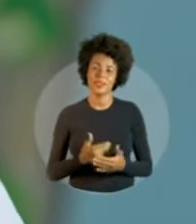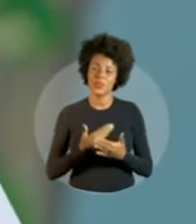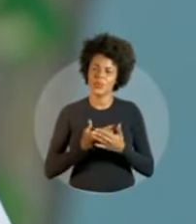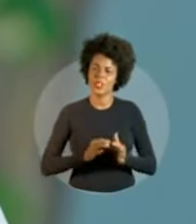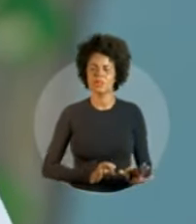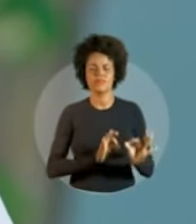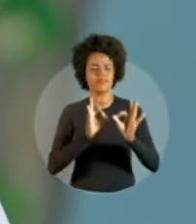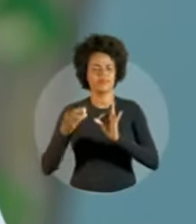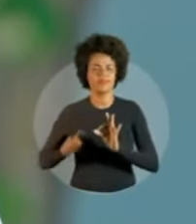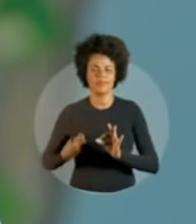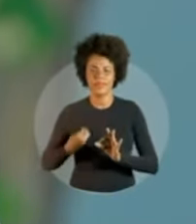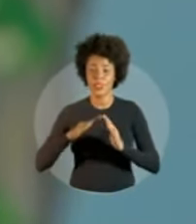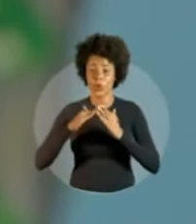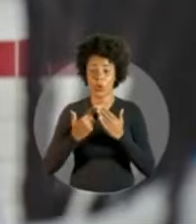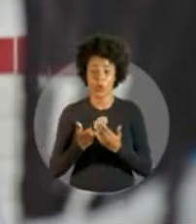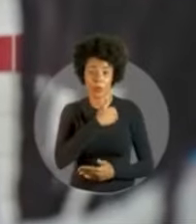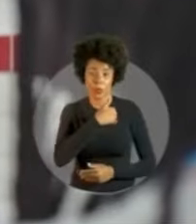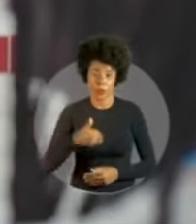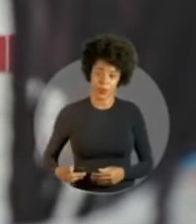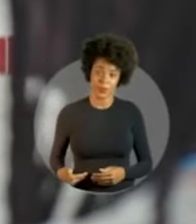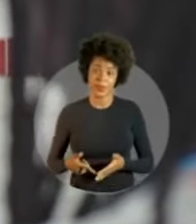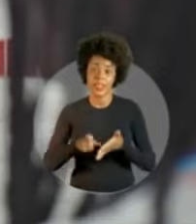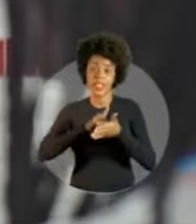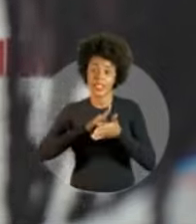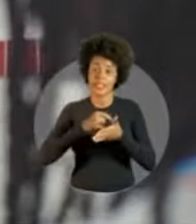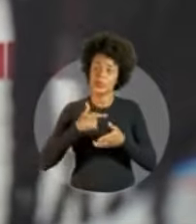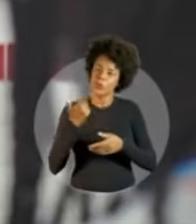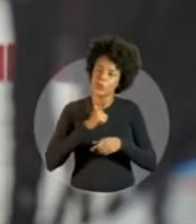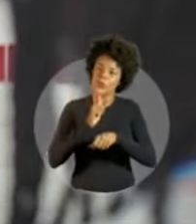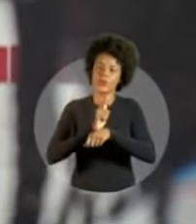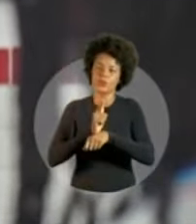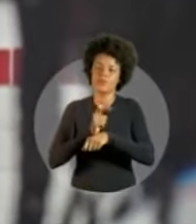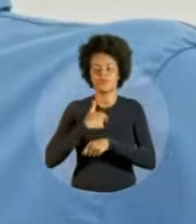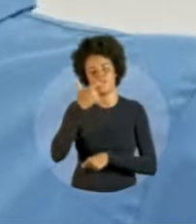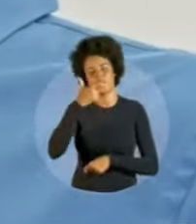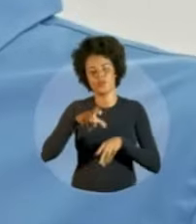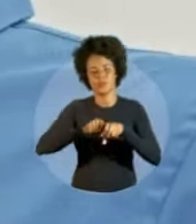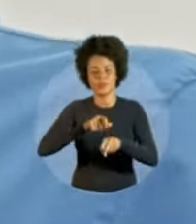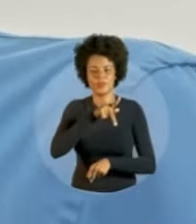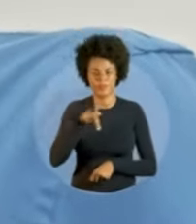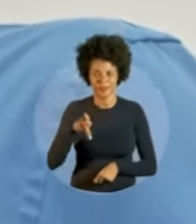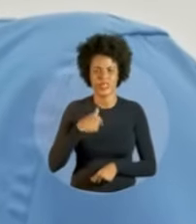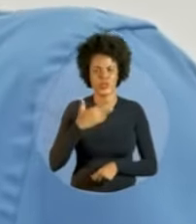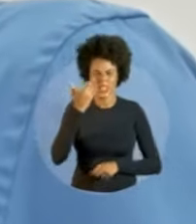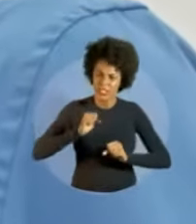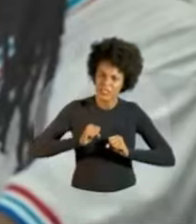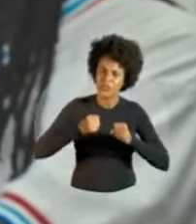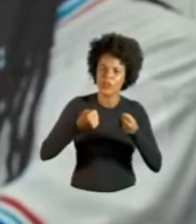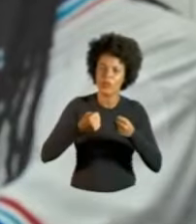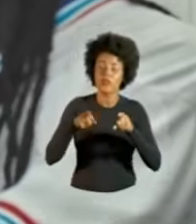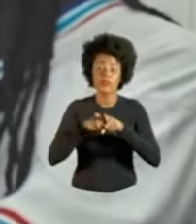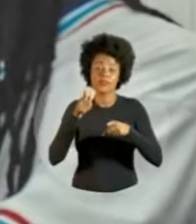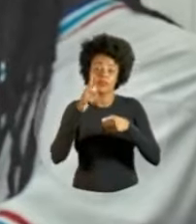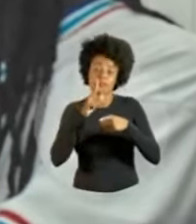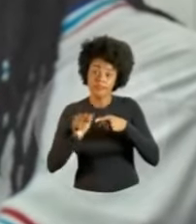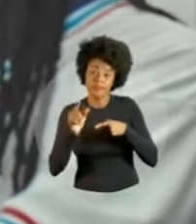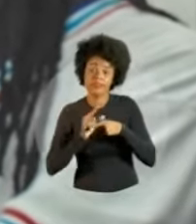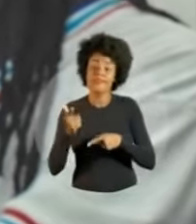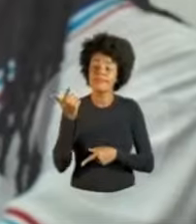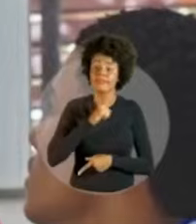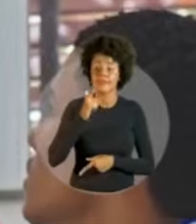Estudei a vida inteira em escola pública. Antes de ser gestor, sou professor. Sei do esforço e das conquistas